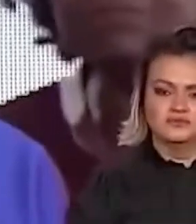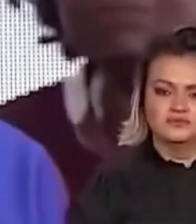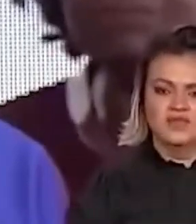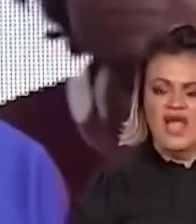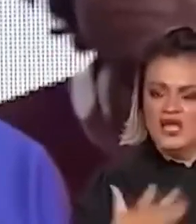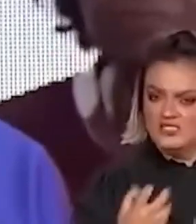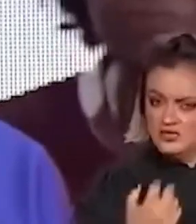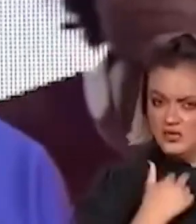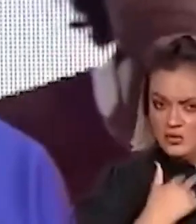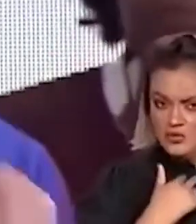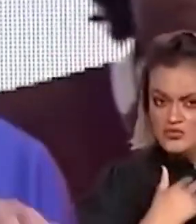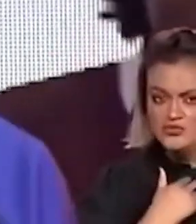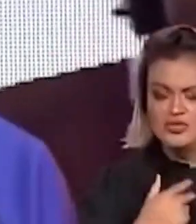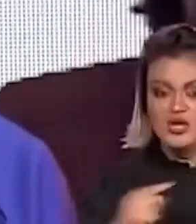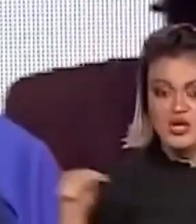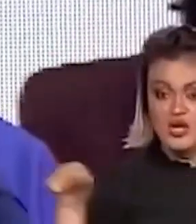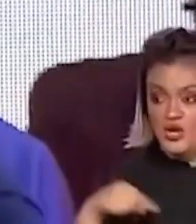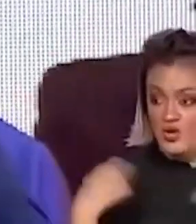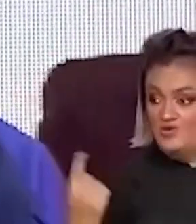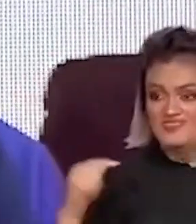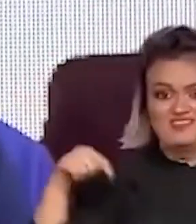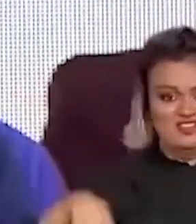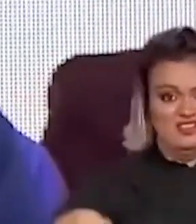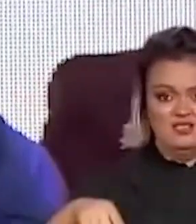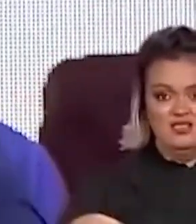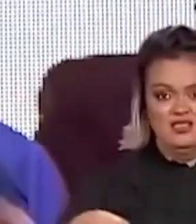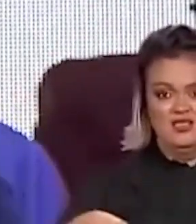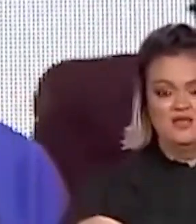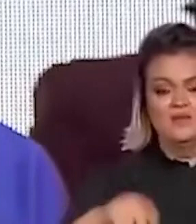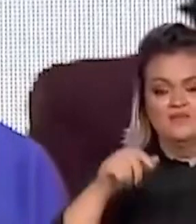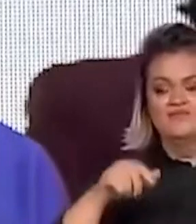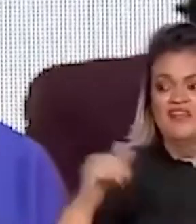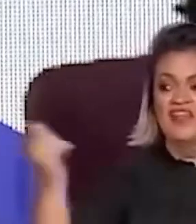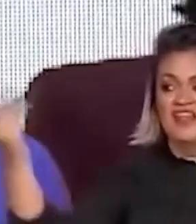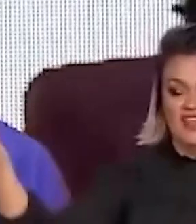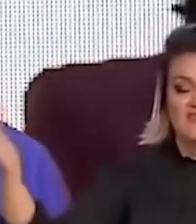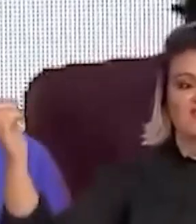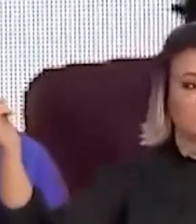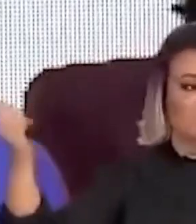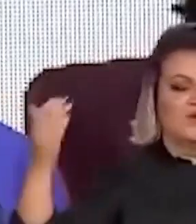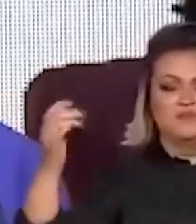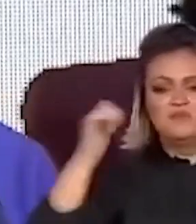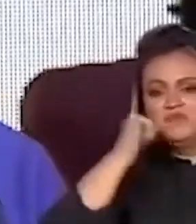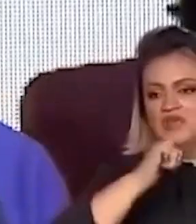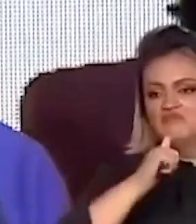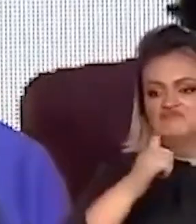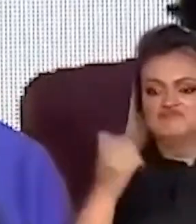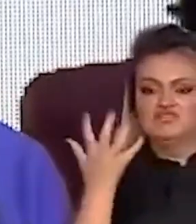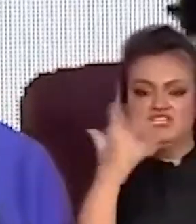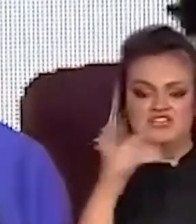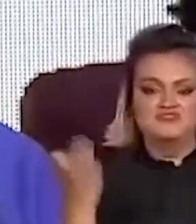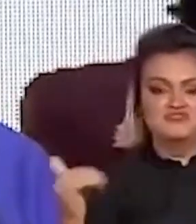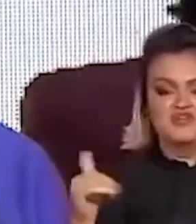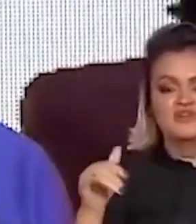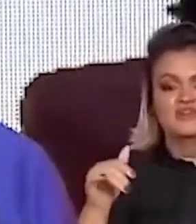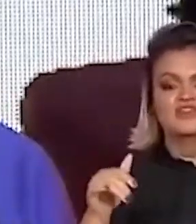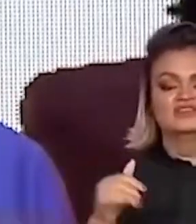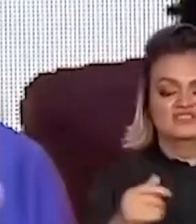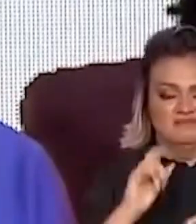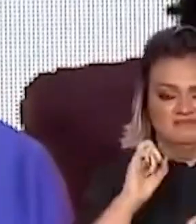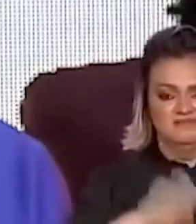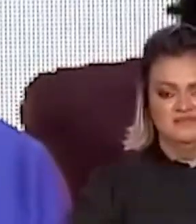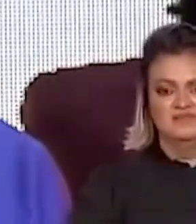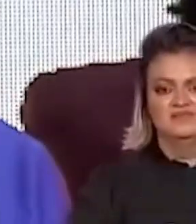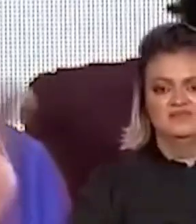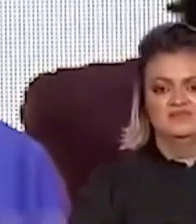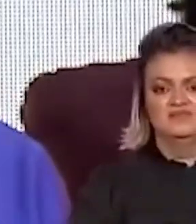que, enquanto participamos dessa solenidade, uma mulher ou uma menina esteja sendo estuprada